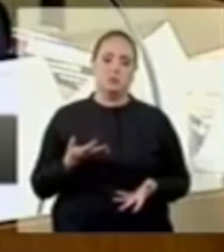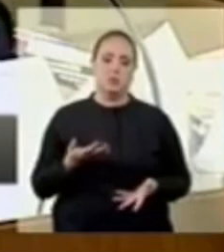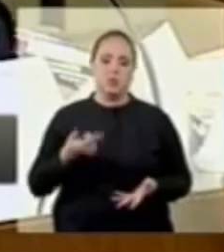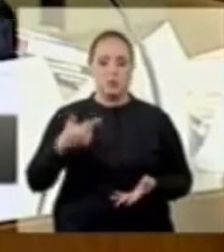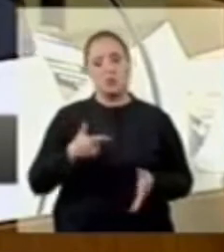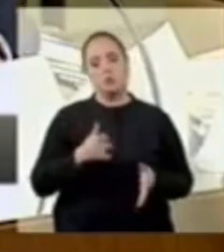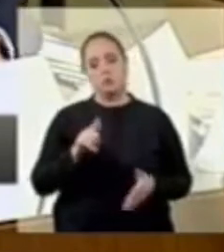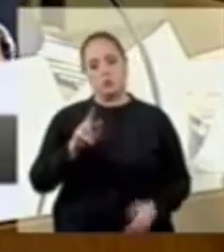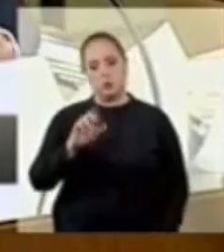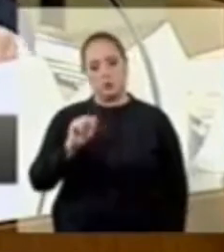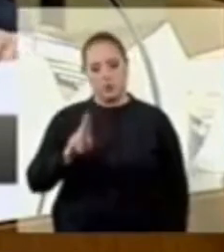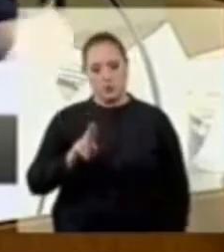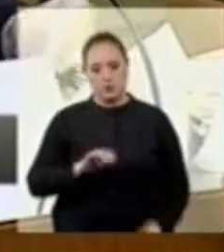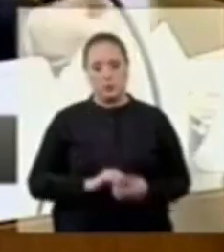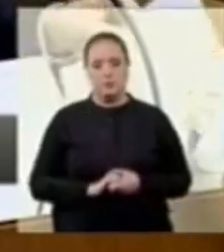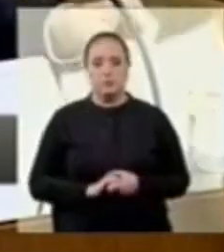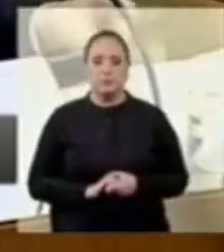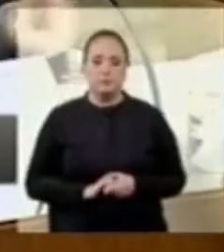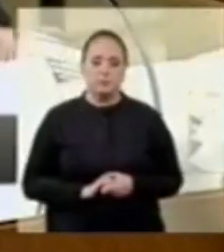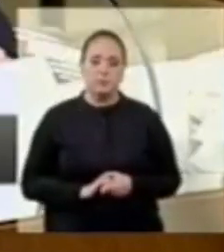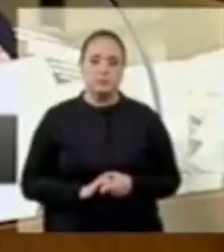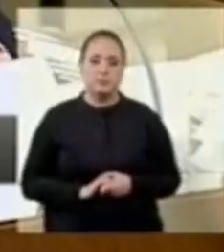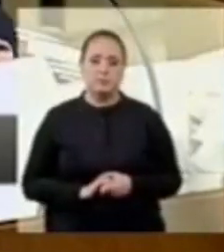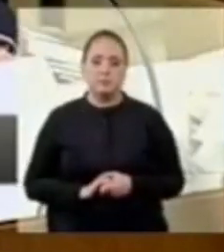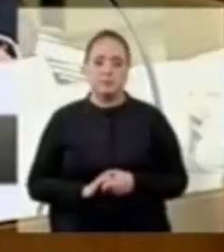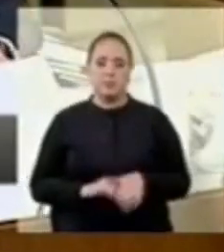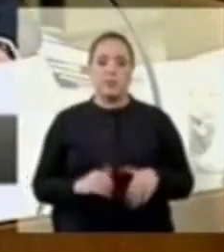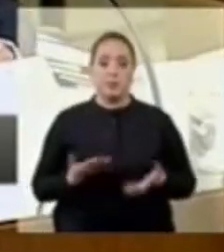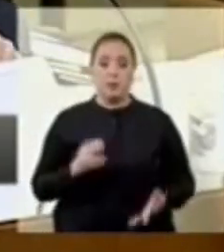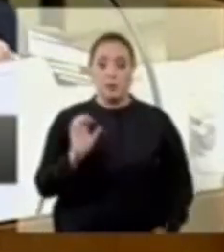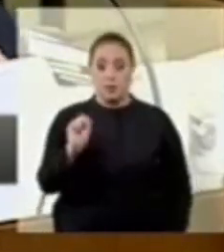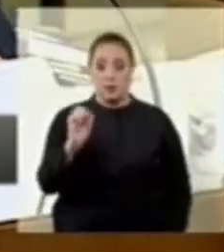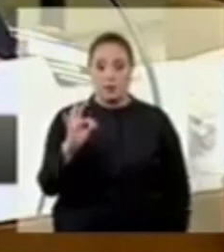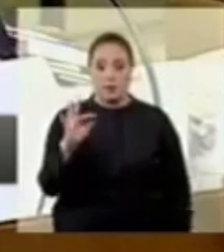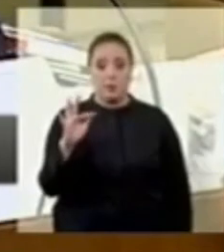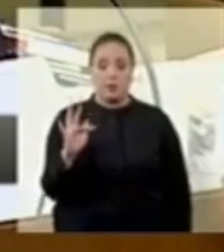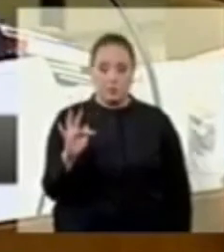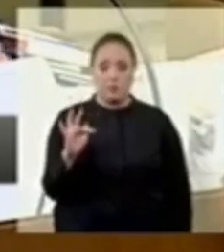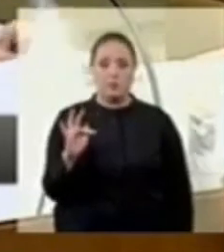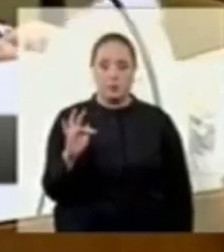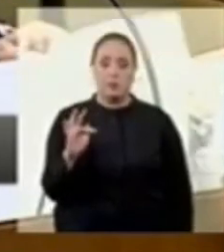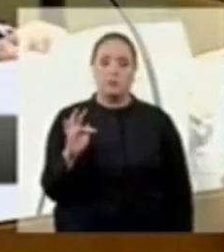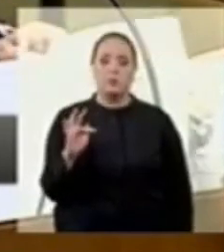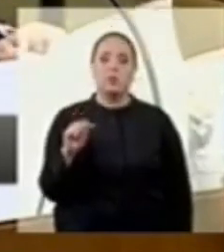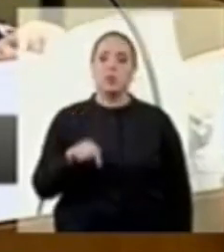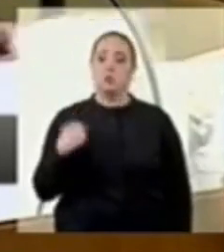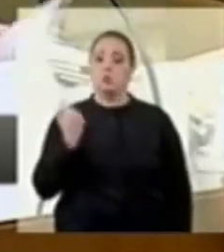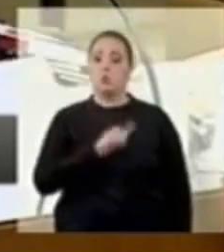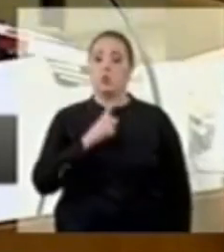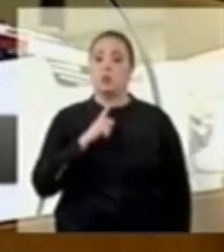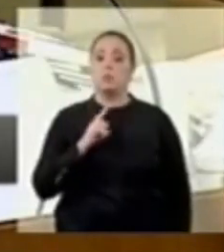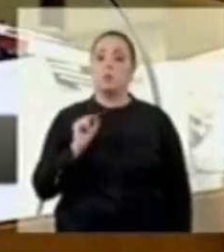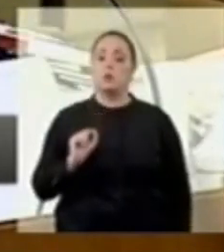segundo grau e aí no supremo tribunal federal nós temos esta